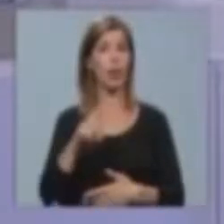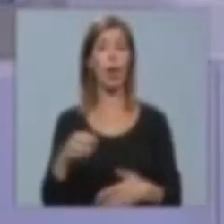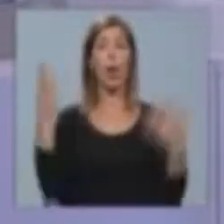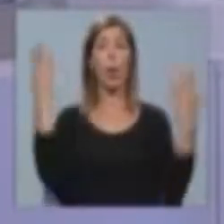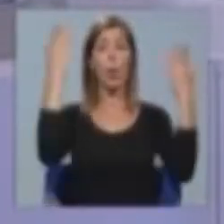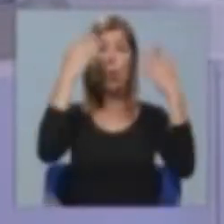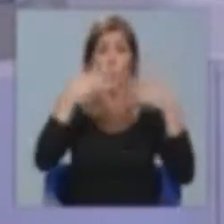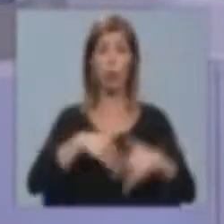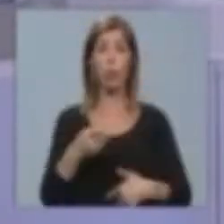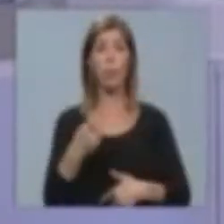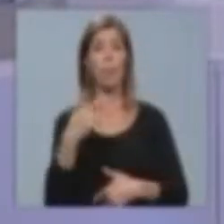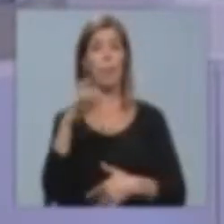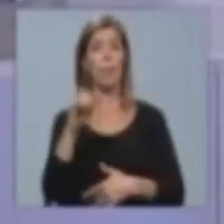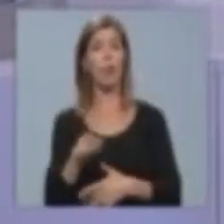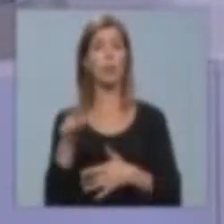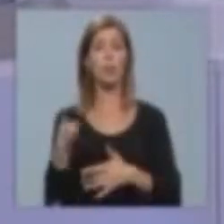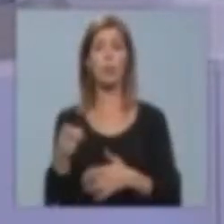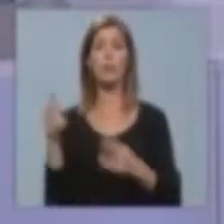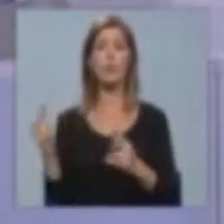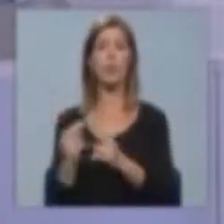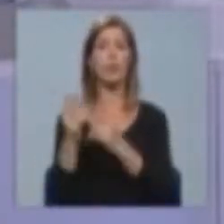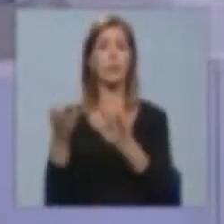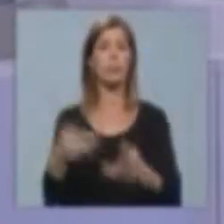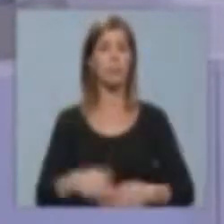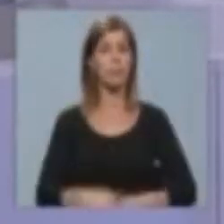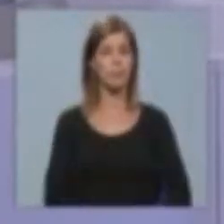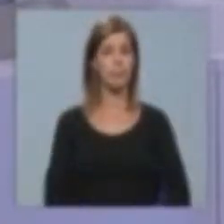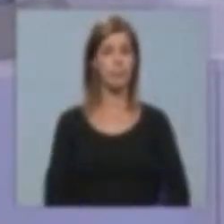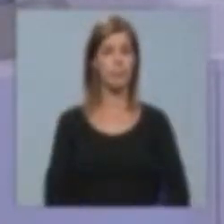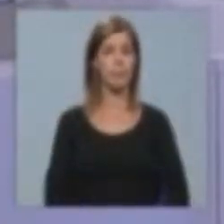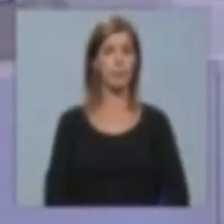Que retrato é que podemos fazer deste encontro?